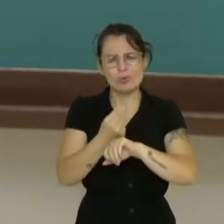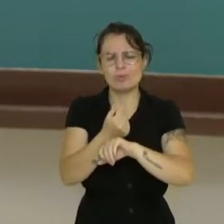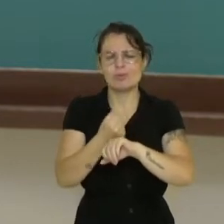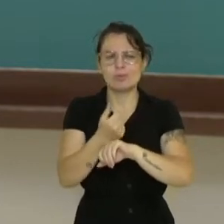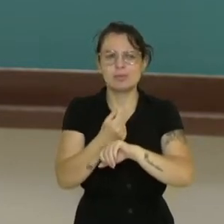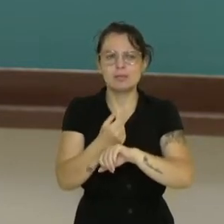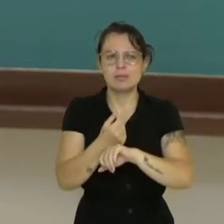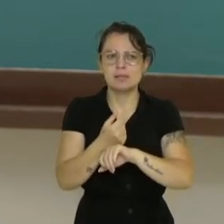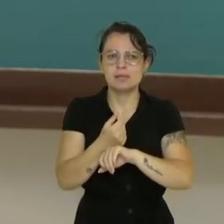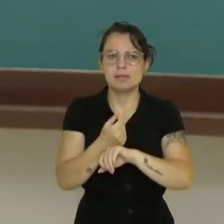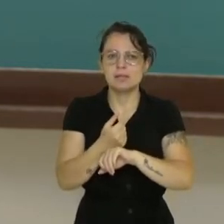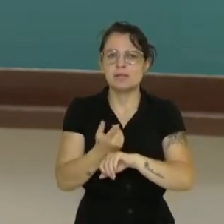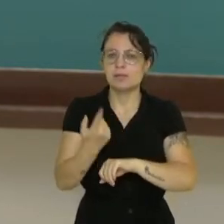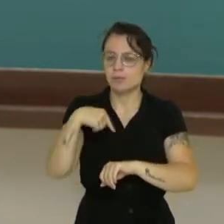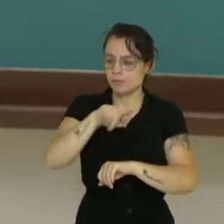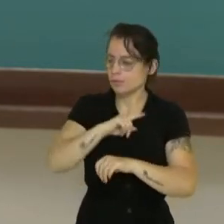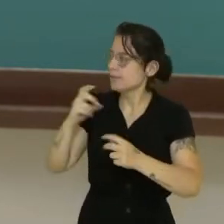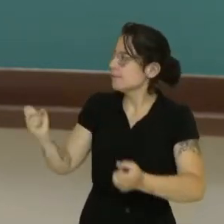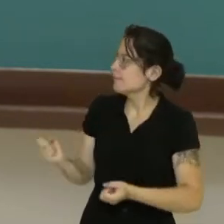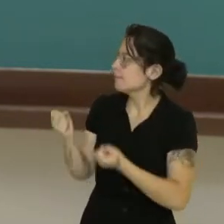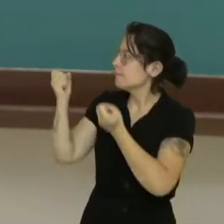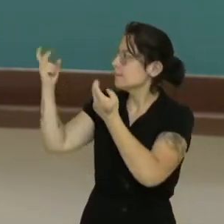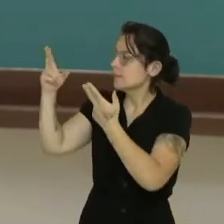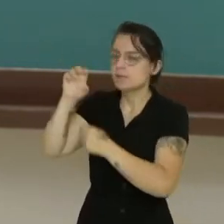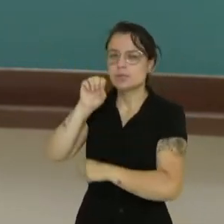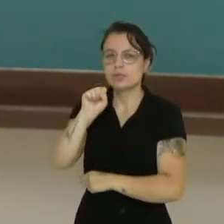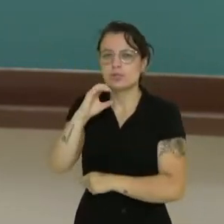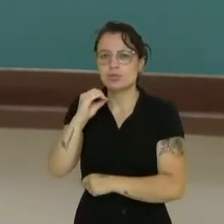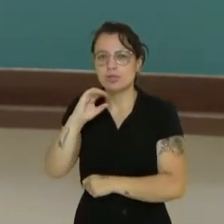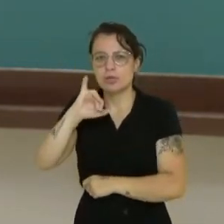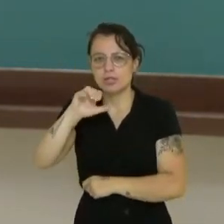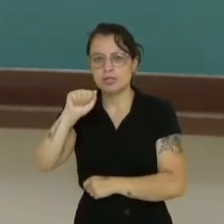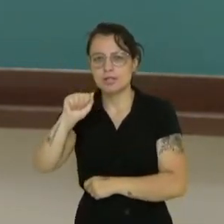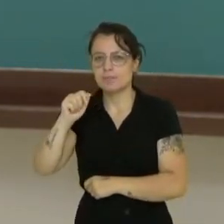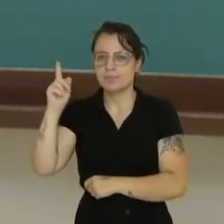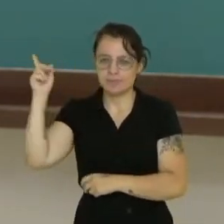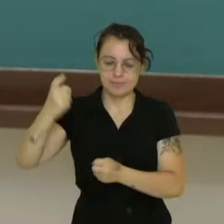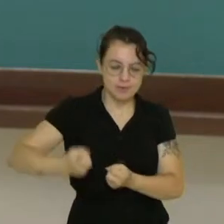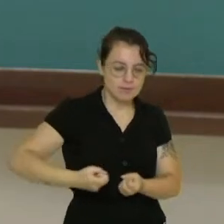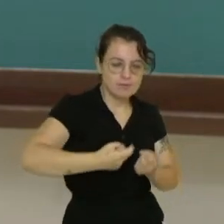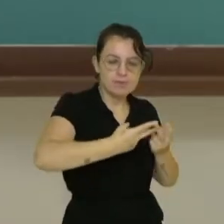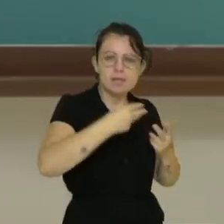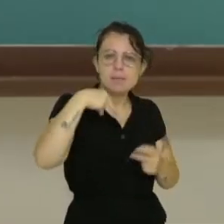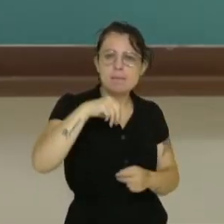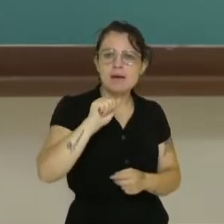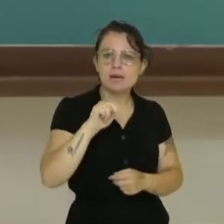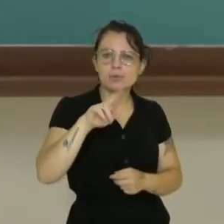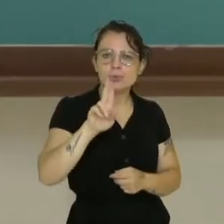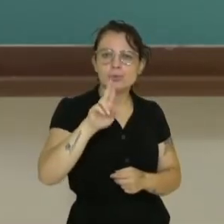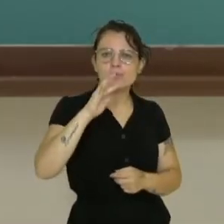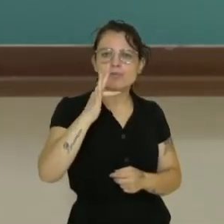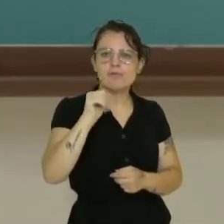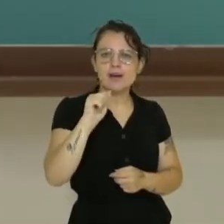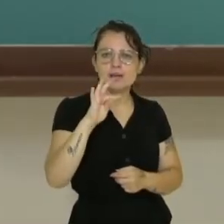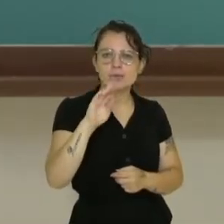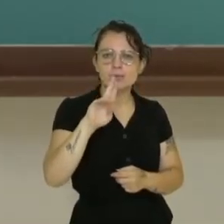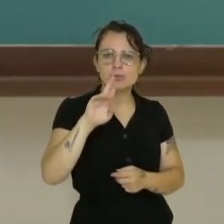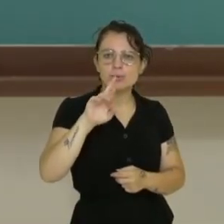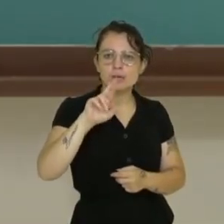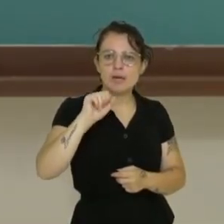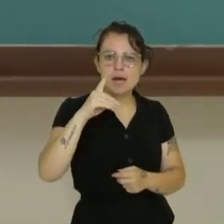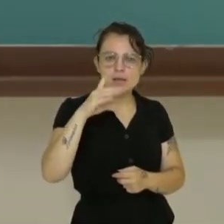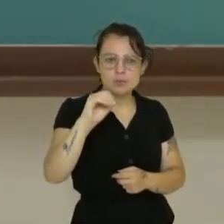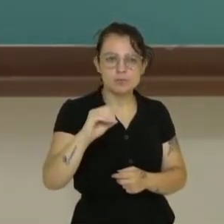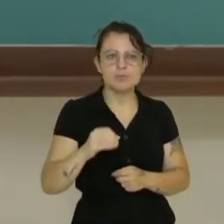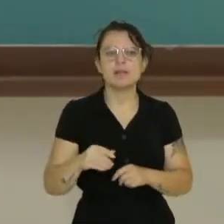Eles compram a nossa soja, nós compramos manufaturados deles e assim por diante. O mesmo acontece com Brasil